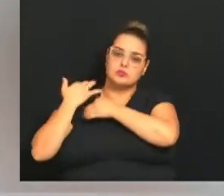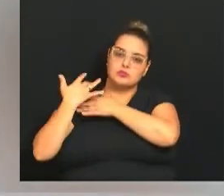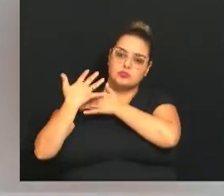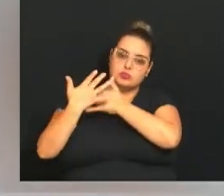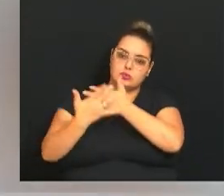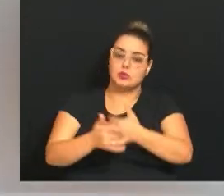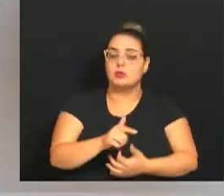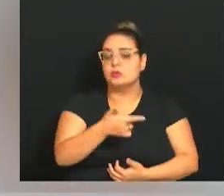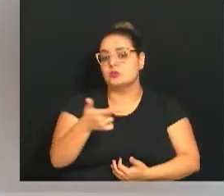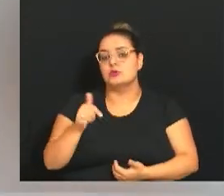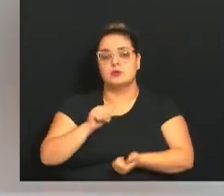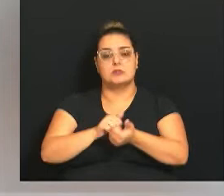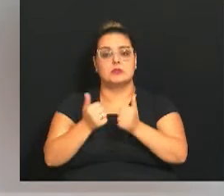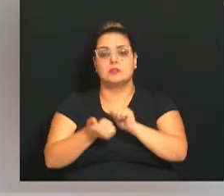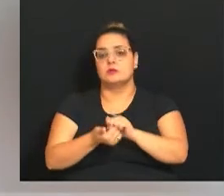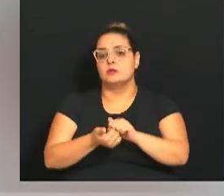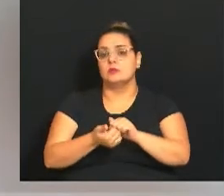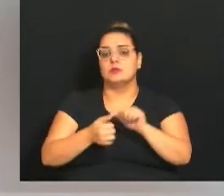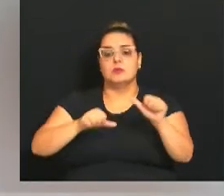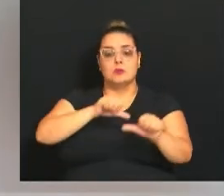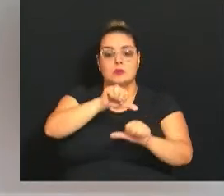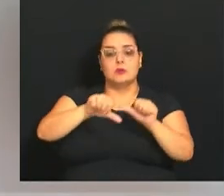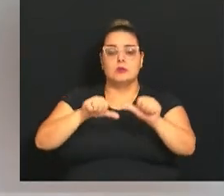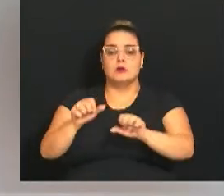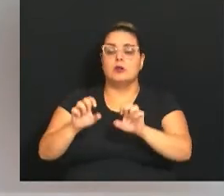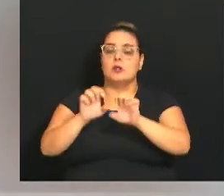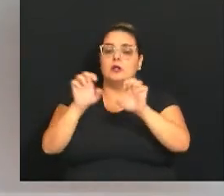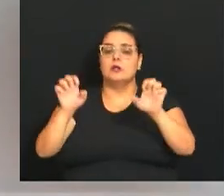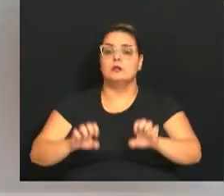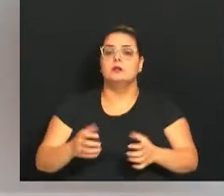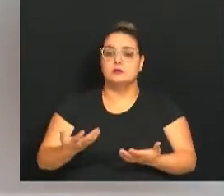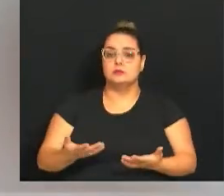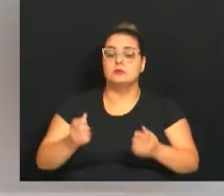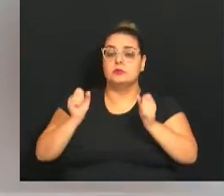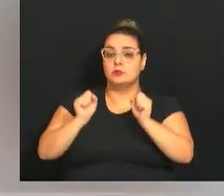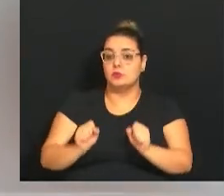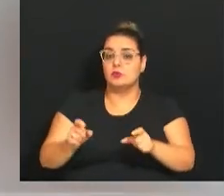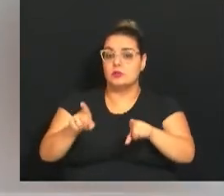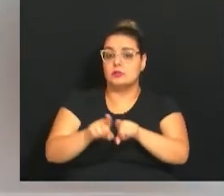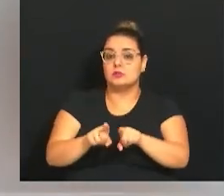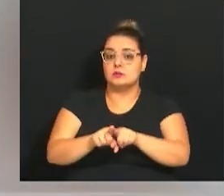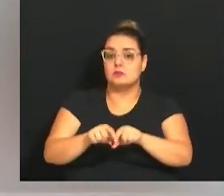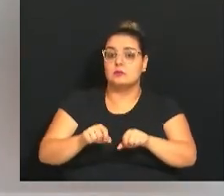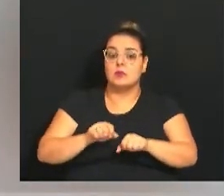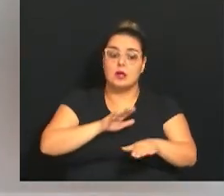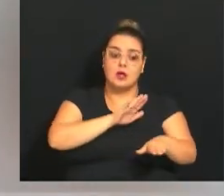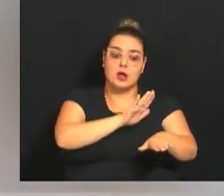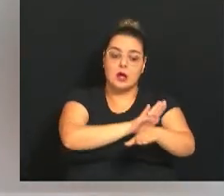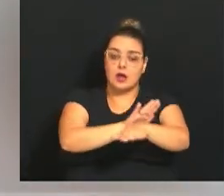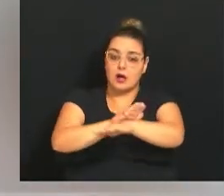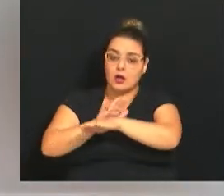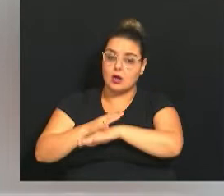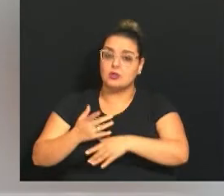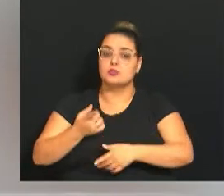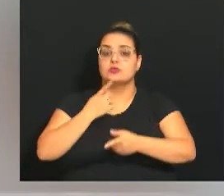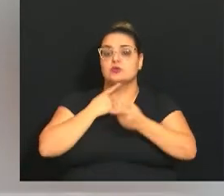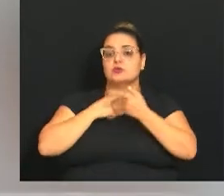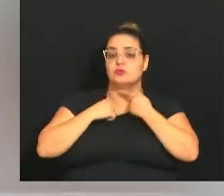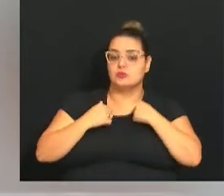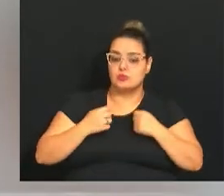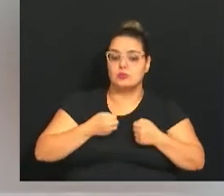houvesse modificações estruturais que pudessem dar vazão a essa necessidade de